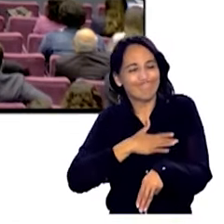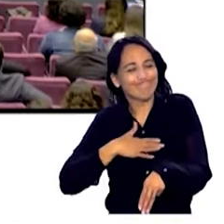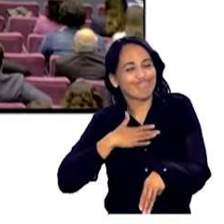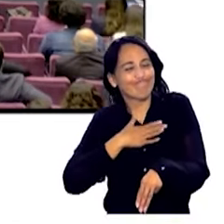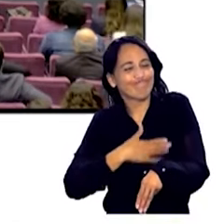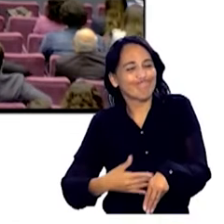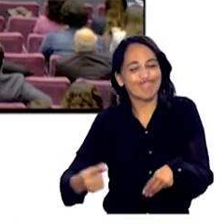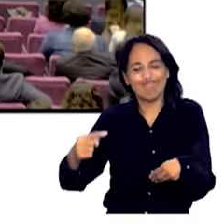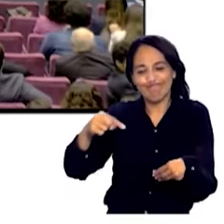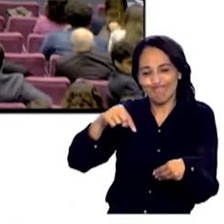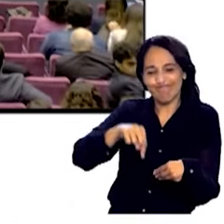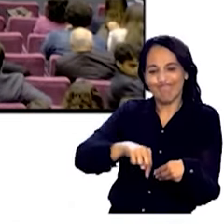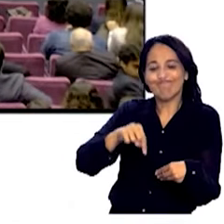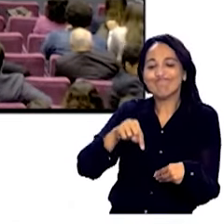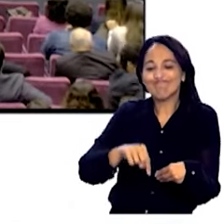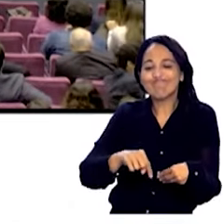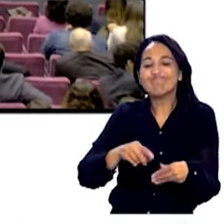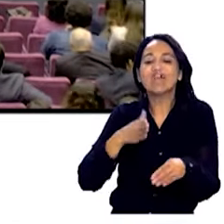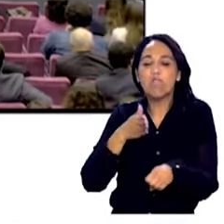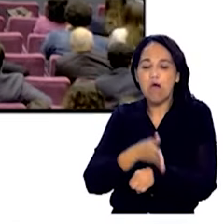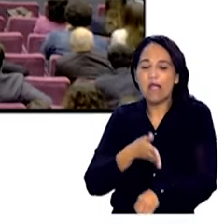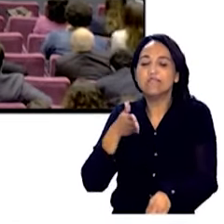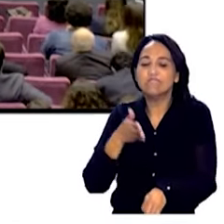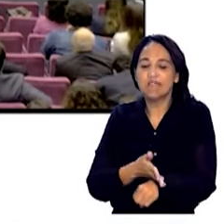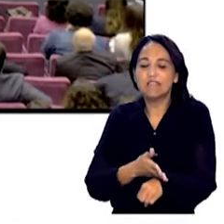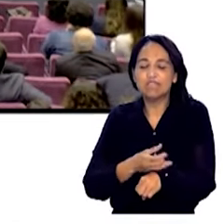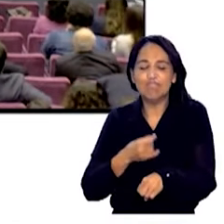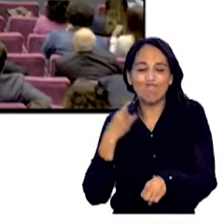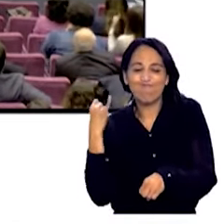Justiça participar desse importantíssimo